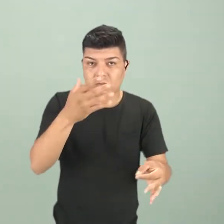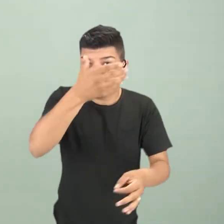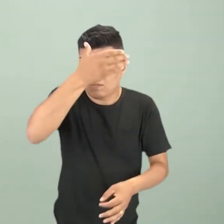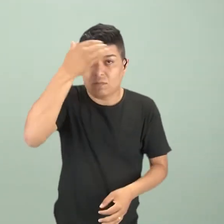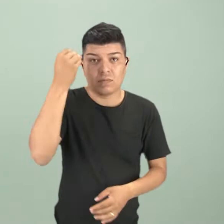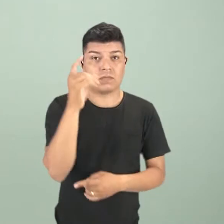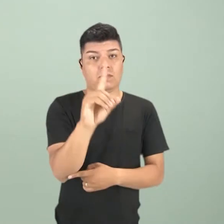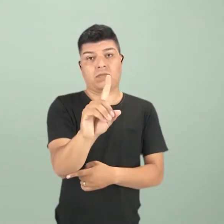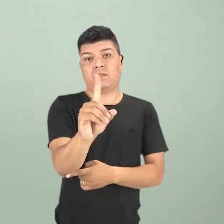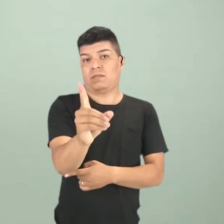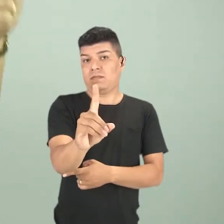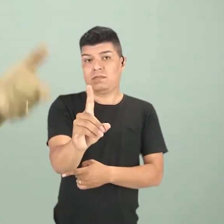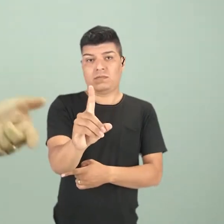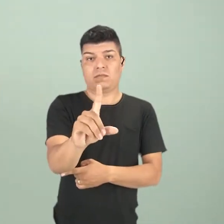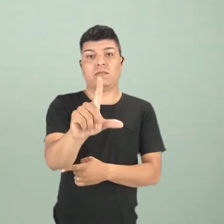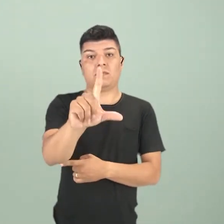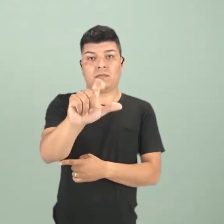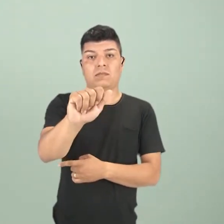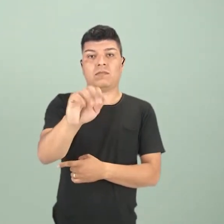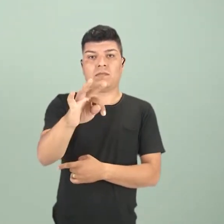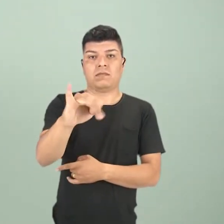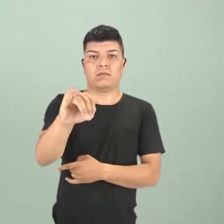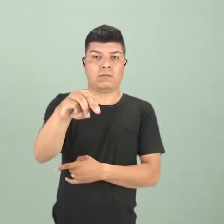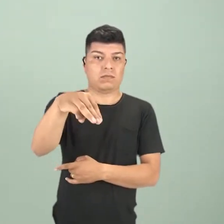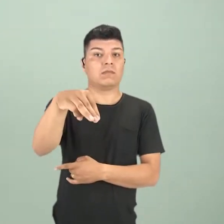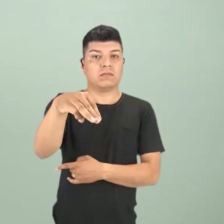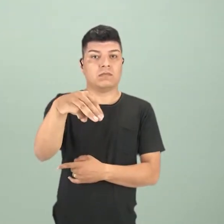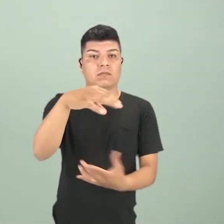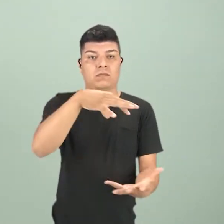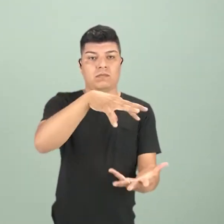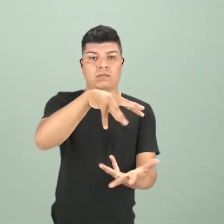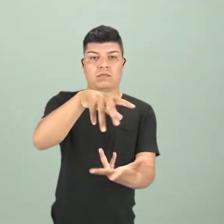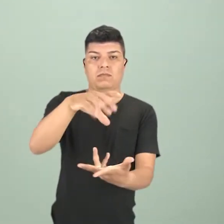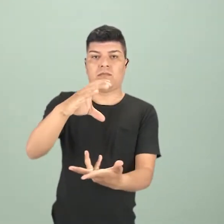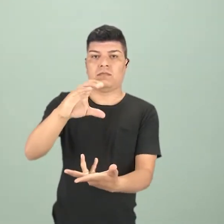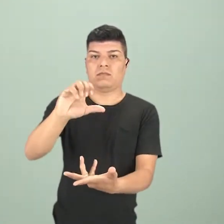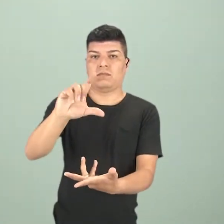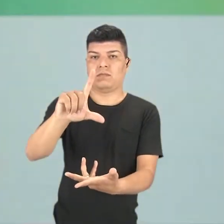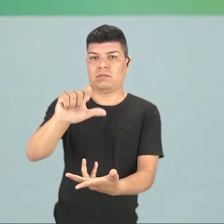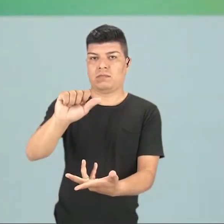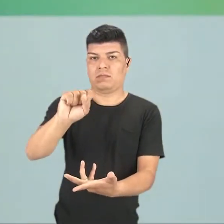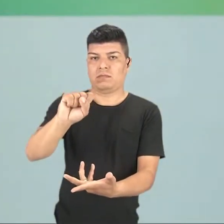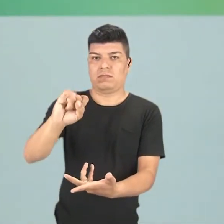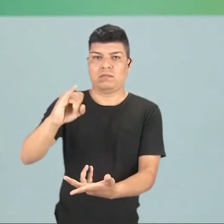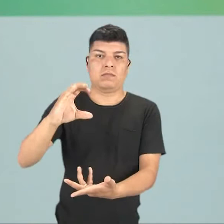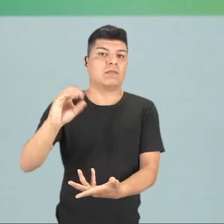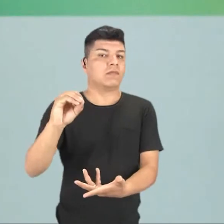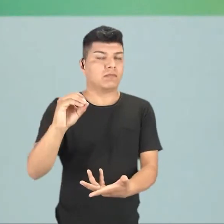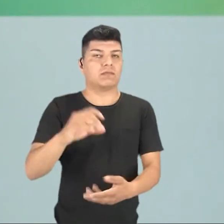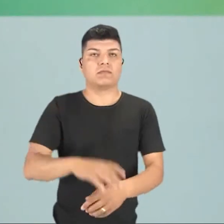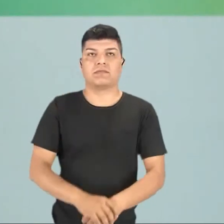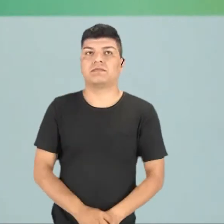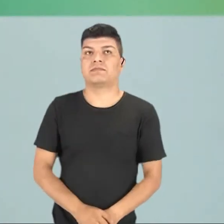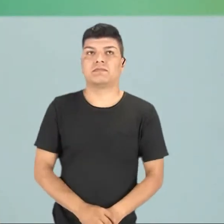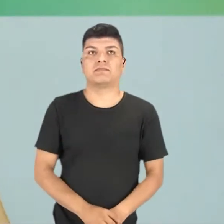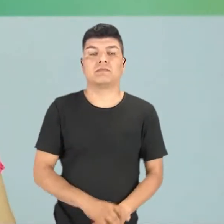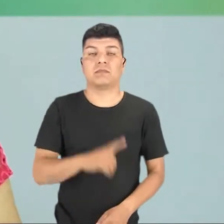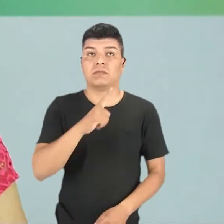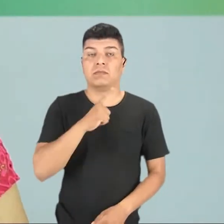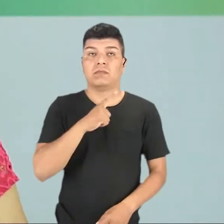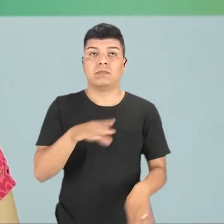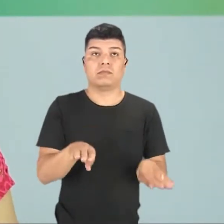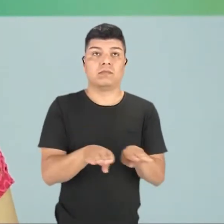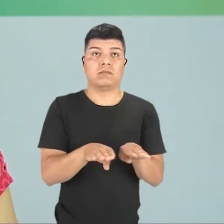esqueçam, estão em latim porque fazem referência ao mundo clássico. Depois nós temos a